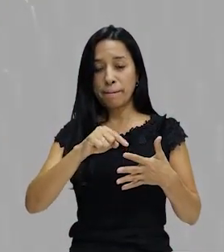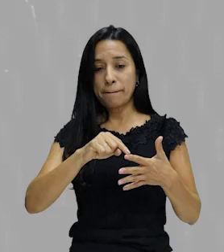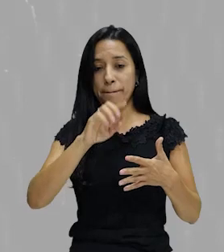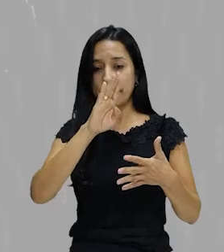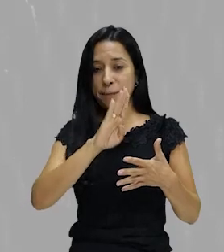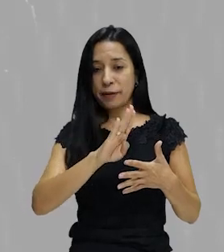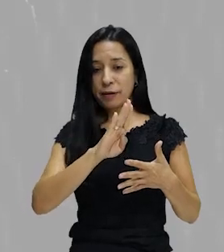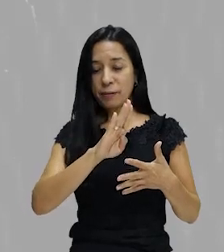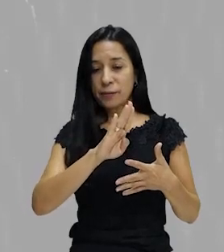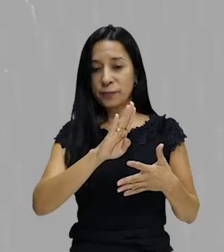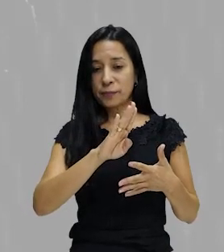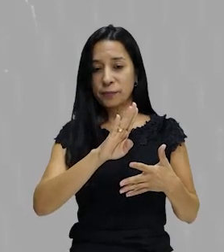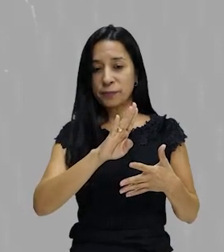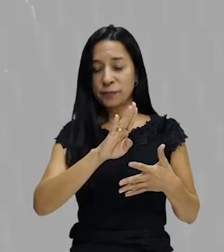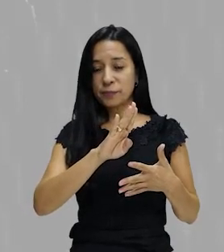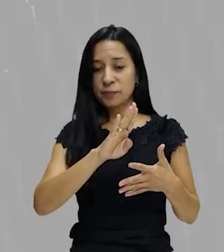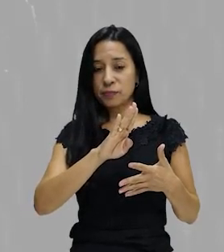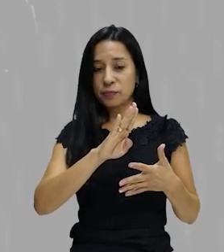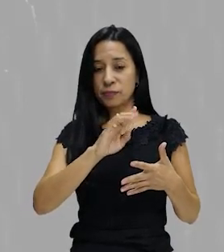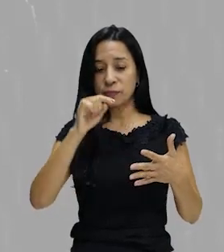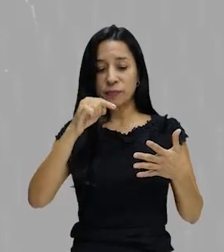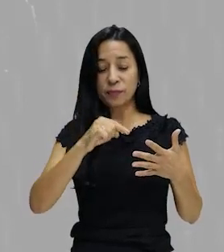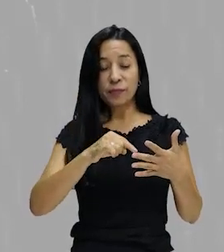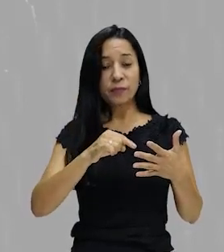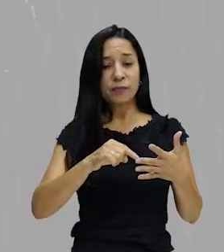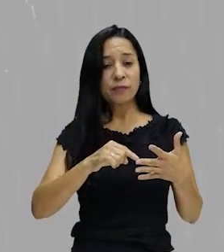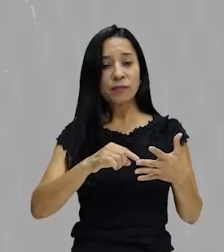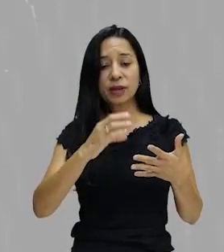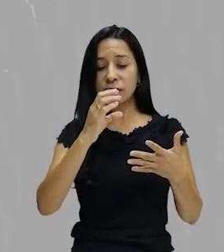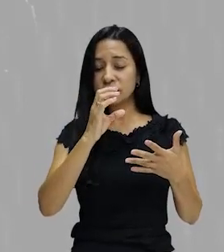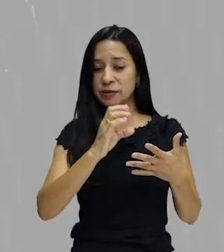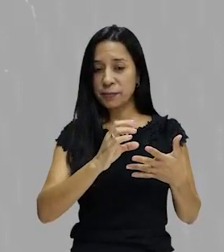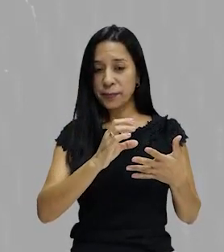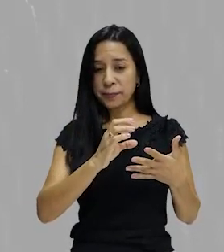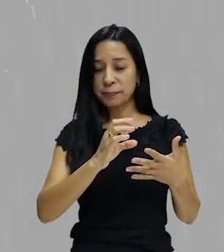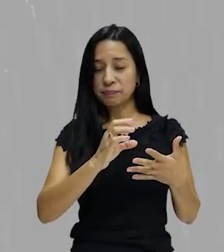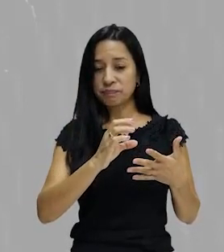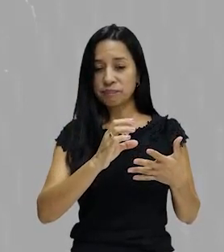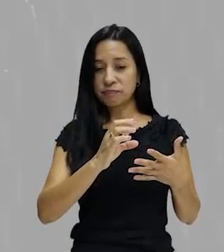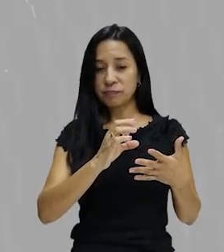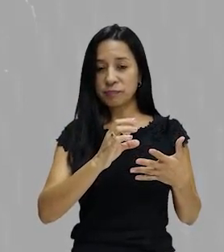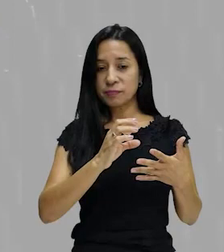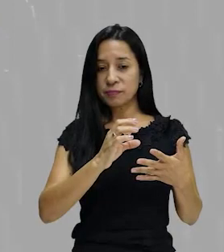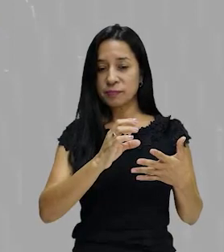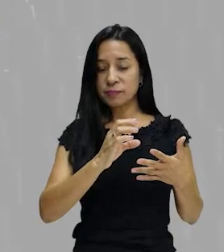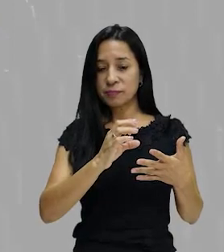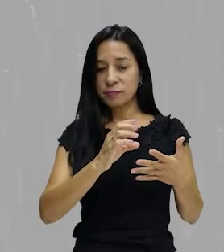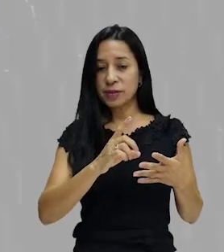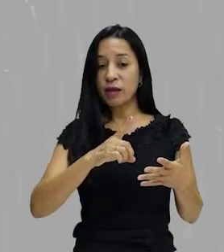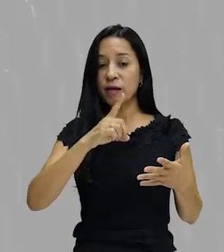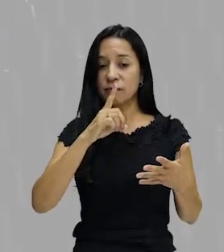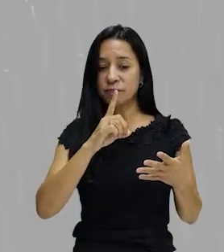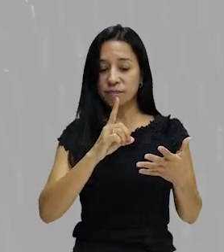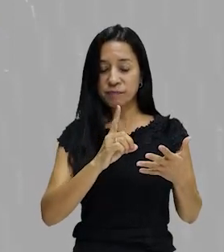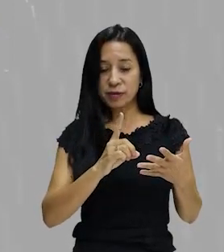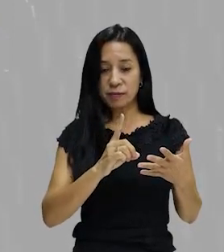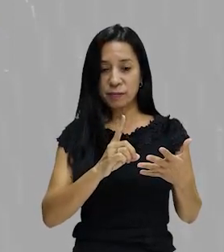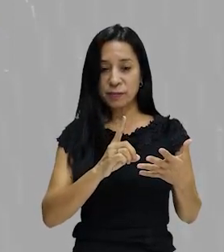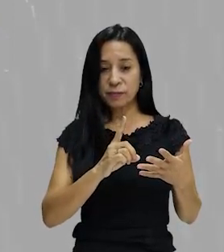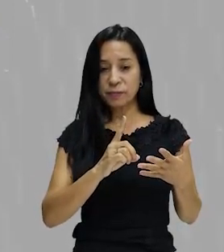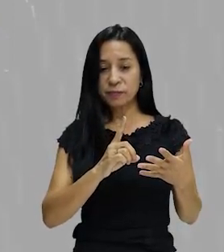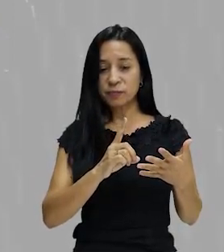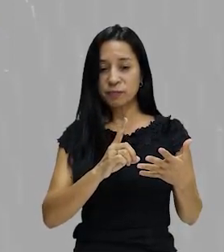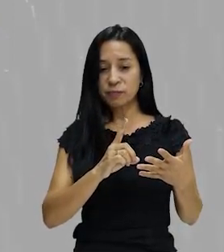Letra B, um freio de automóvel. Letra C, um motor a combustão. Letra